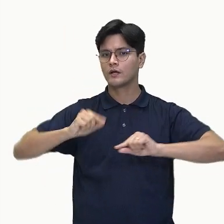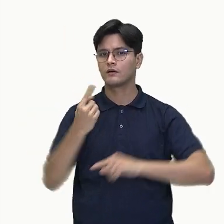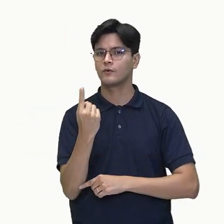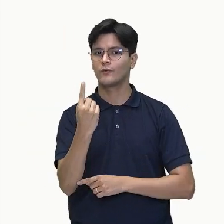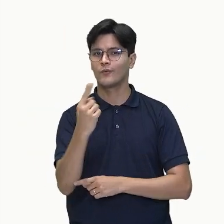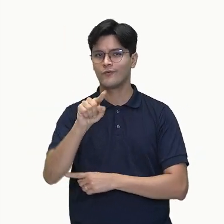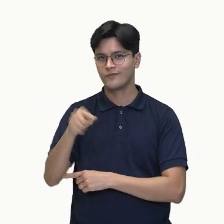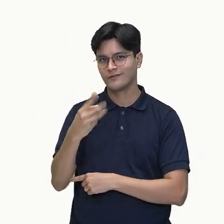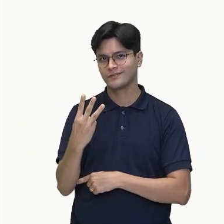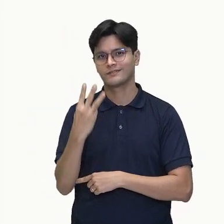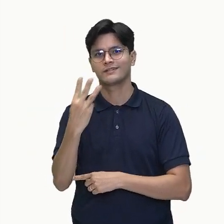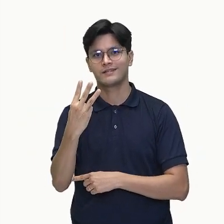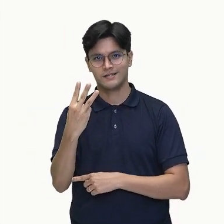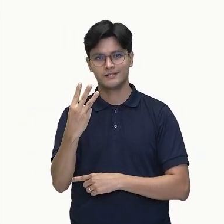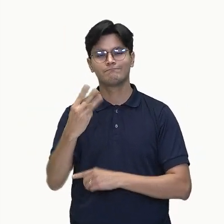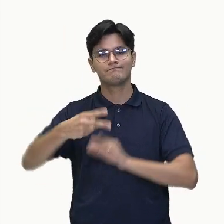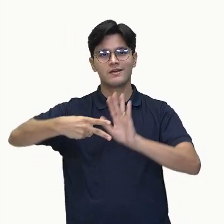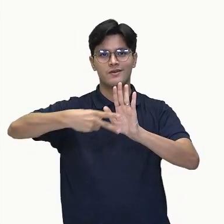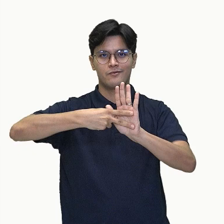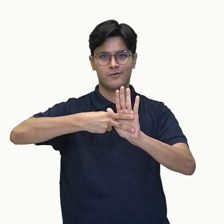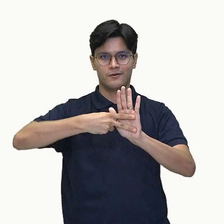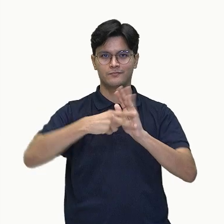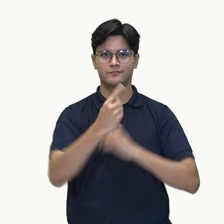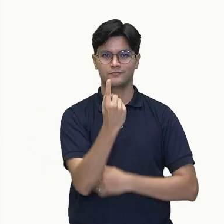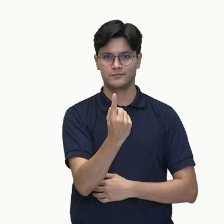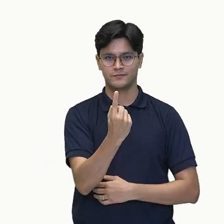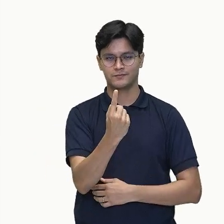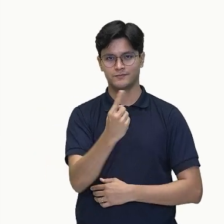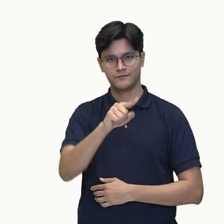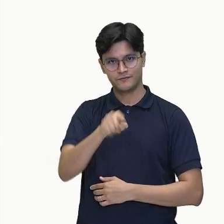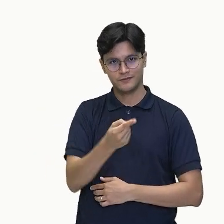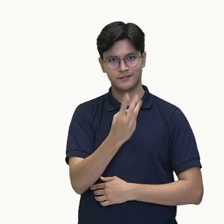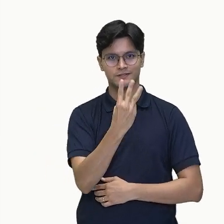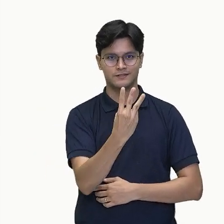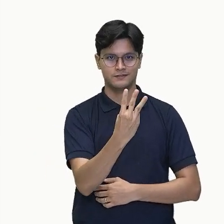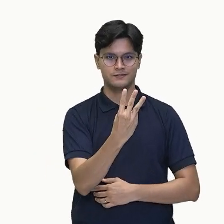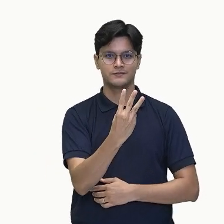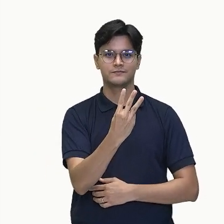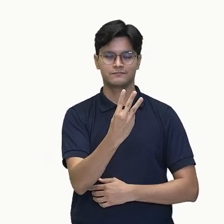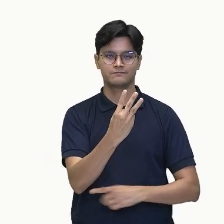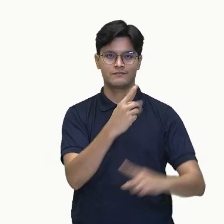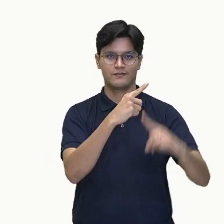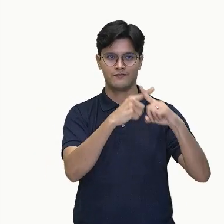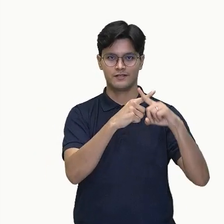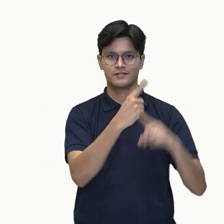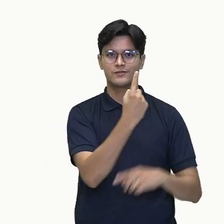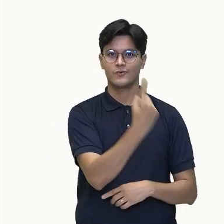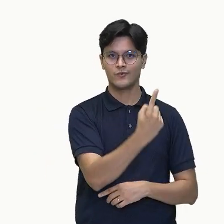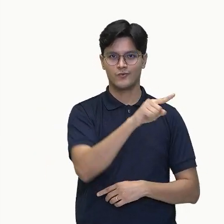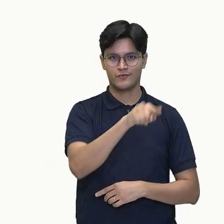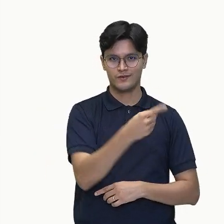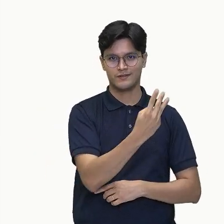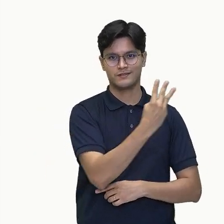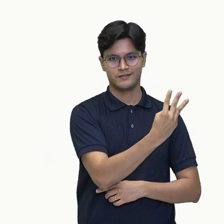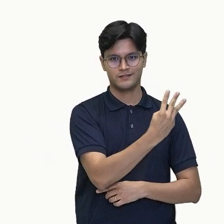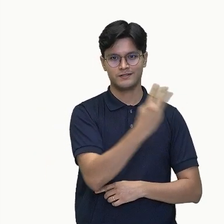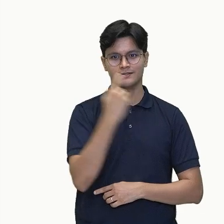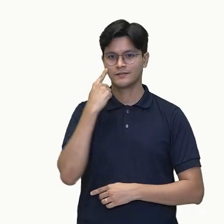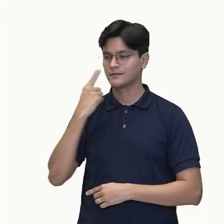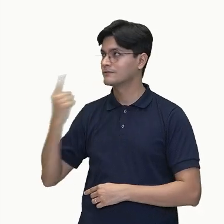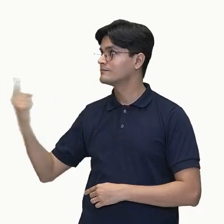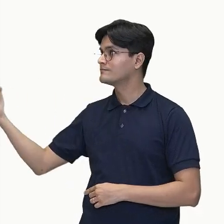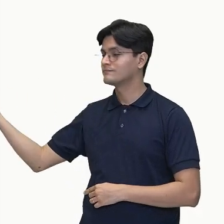é a mesma coisa do que você pegar 1,3 e escrevê-lo 2 vezes e resolver